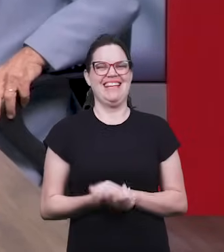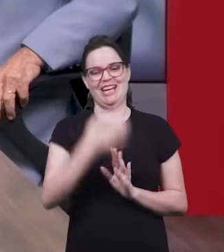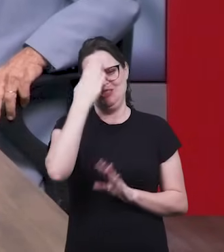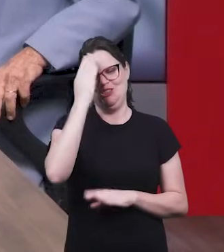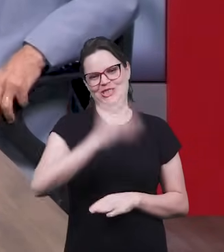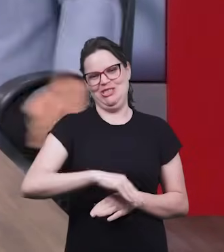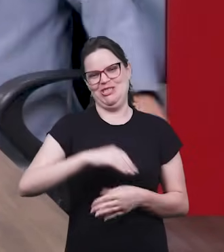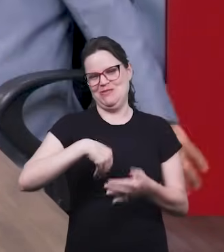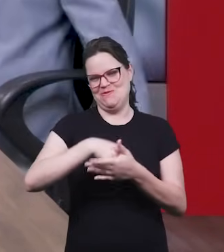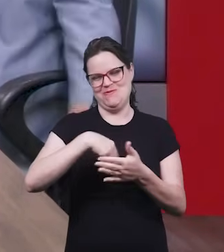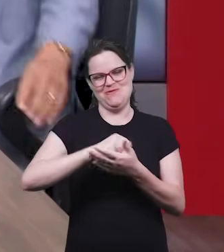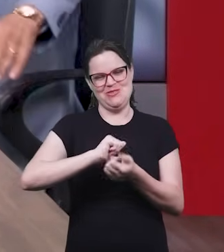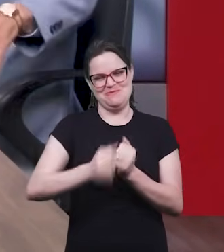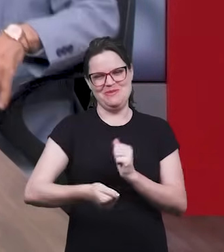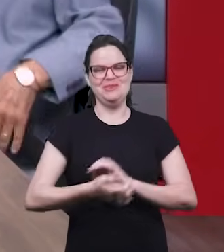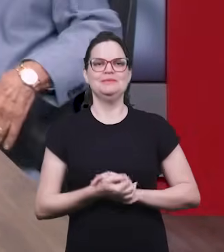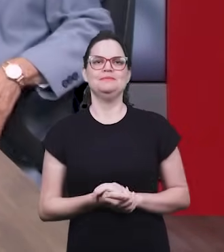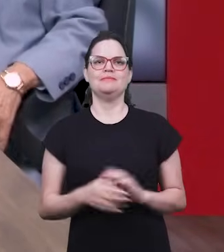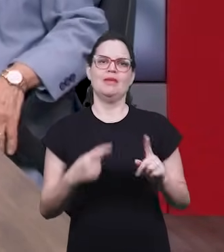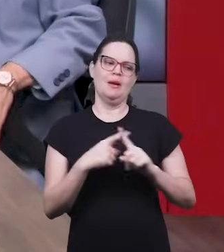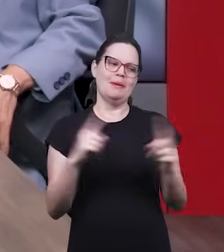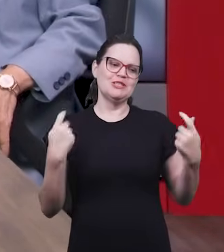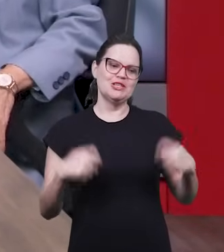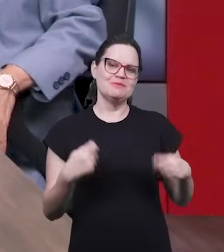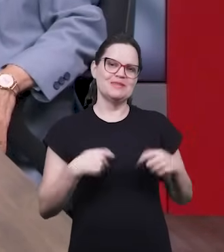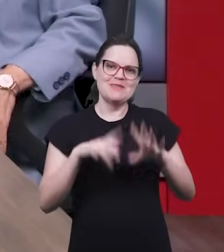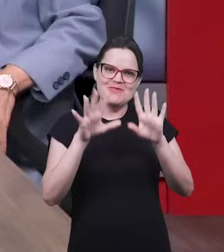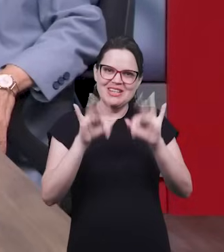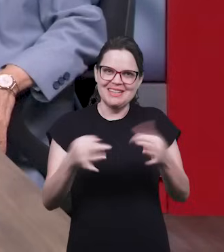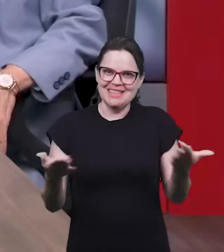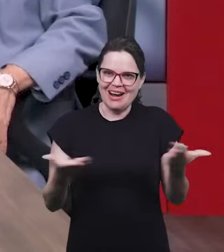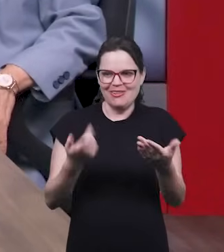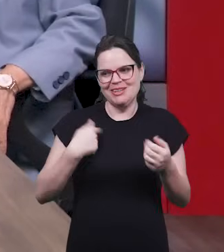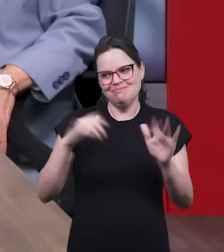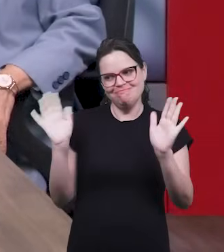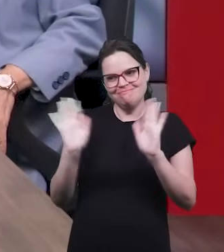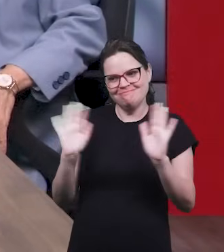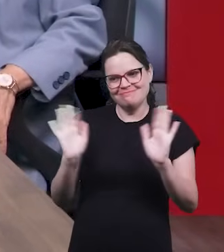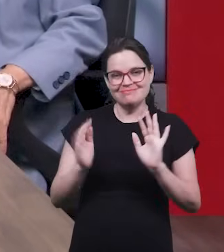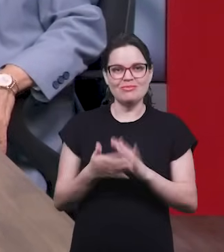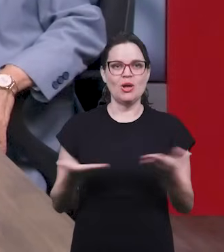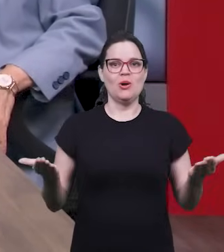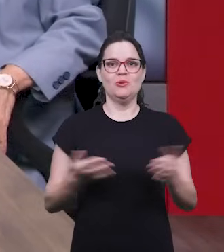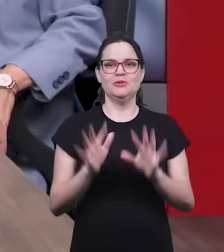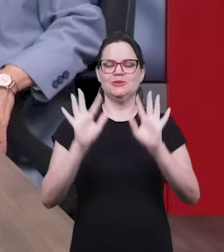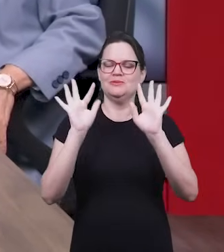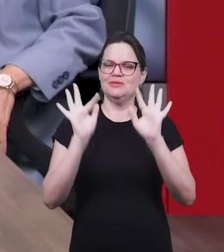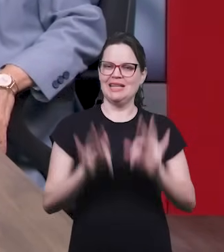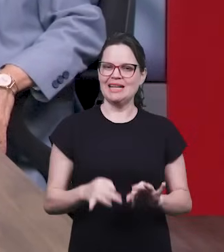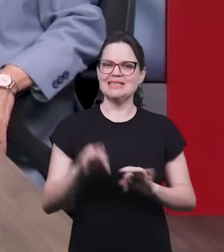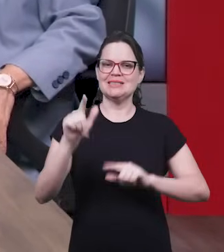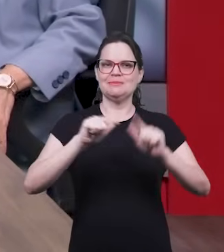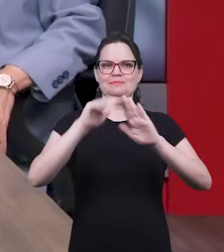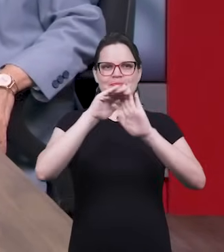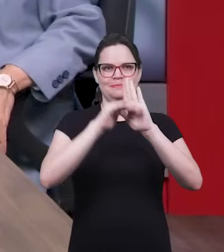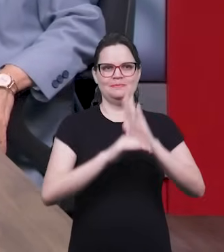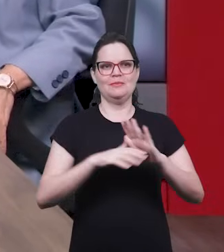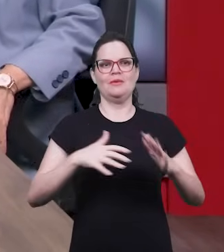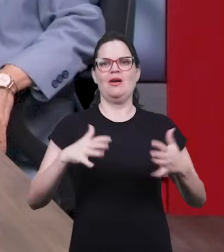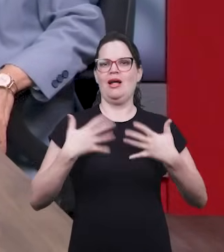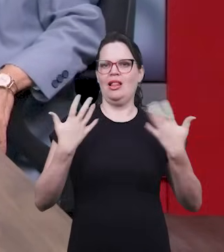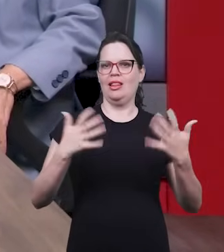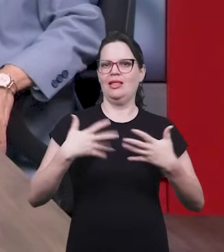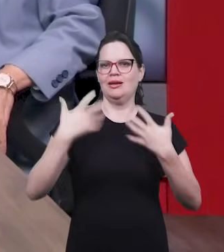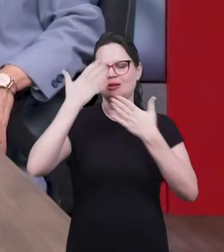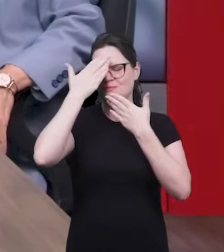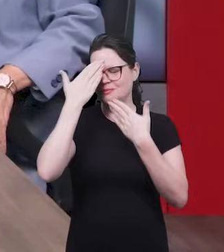Que alegria. Fernanda, nós temos que nos despedir, né? Temos. Nós encerramos esse programa com muita alegria. Muito